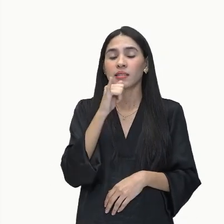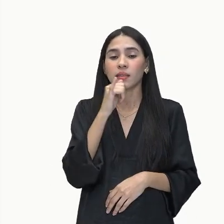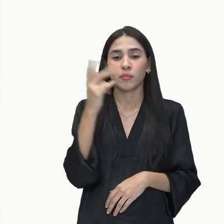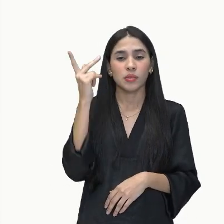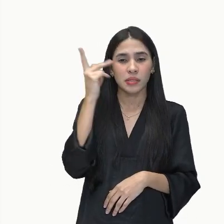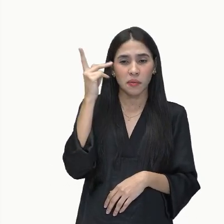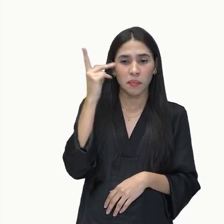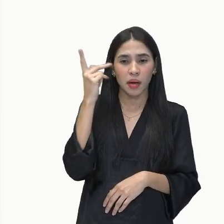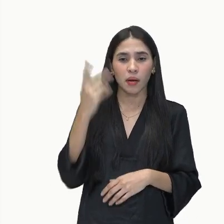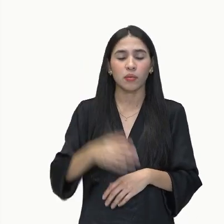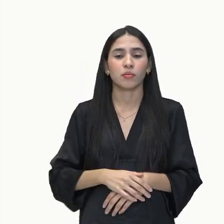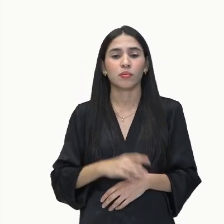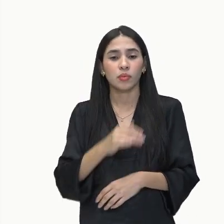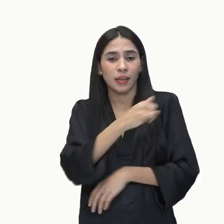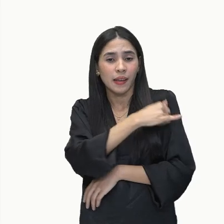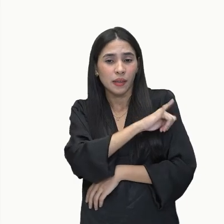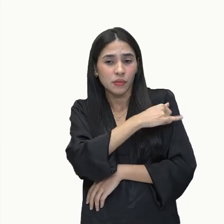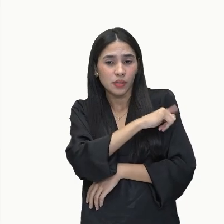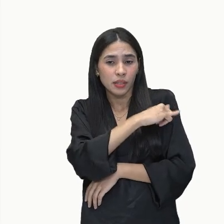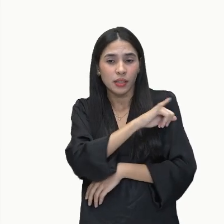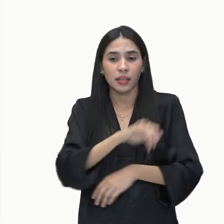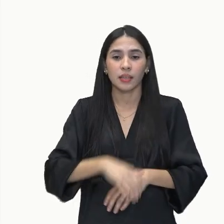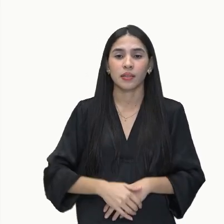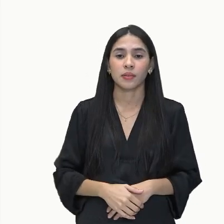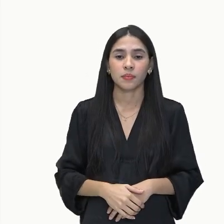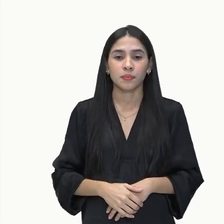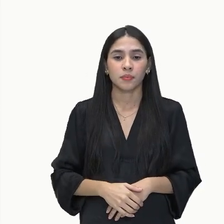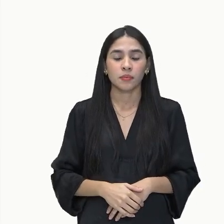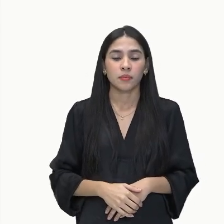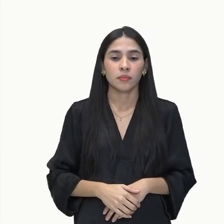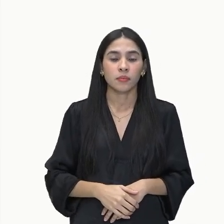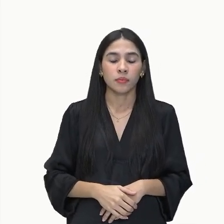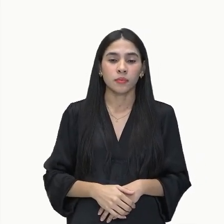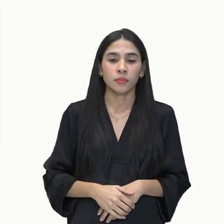ter São Paulo, Rio de Janeiro, né?